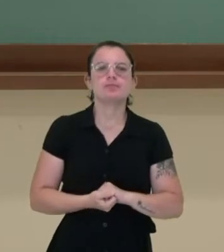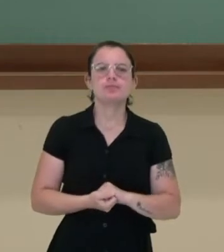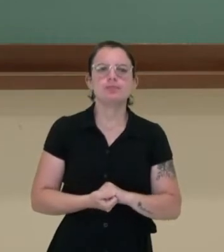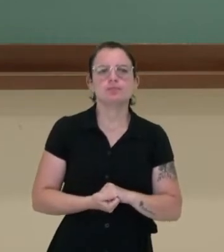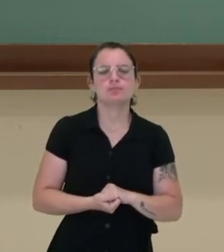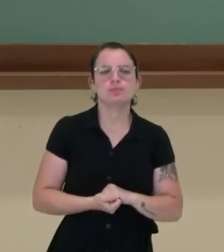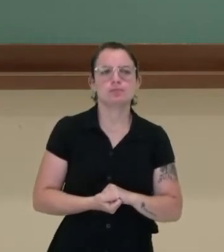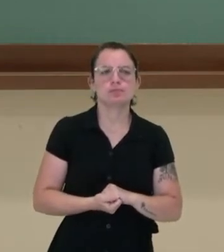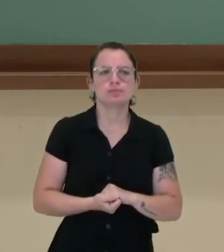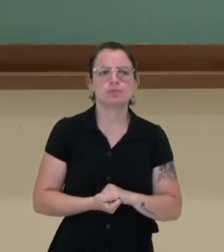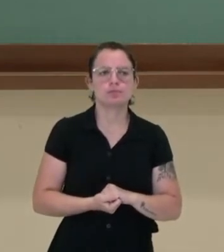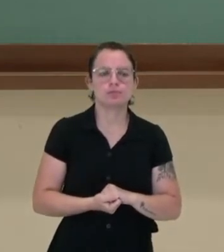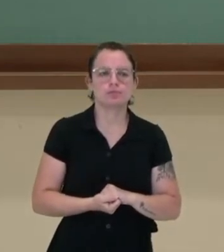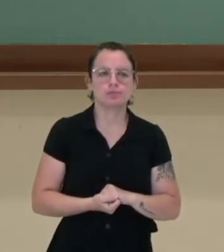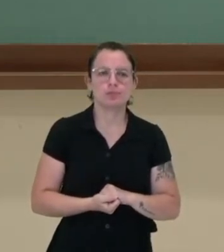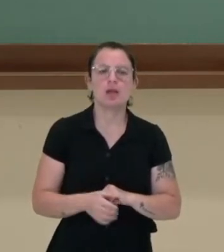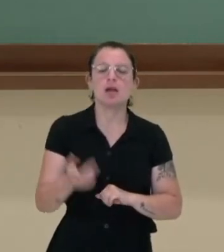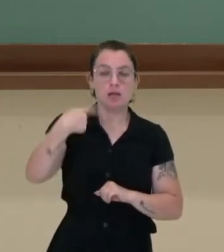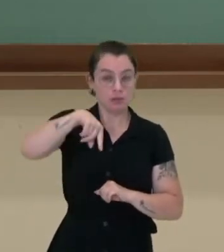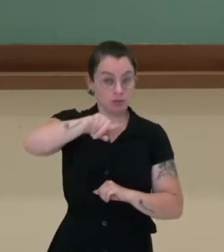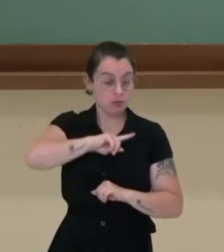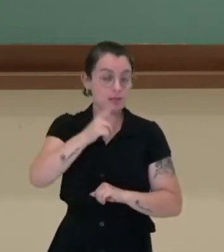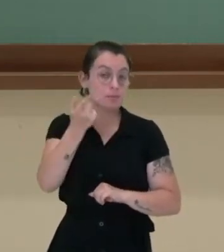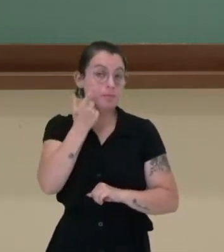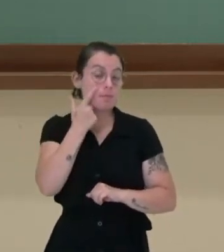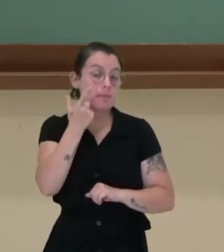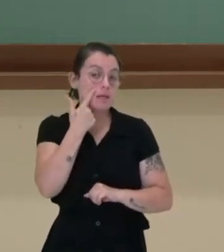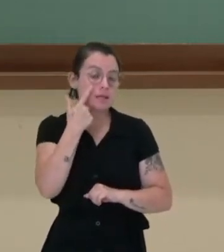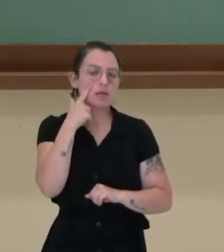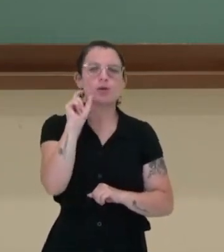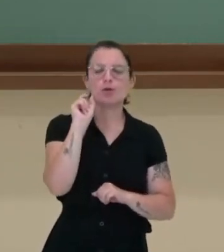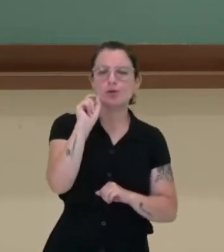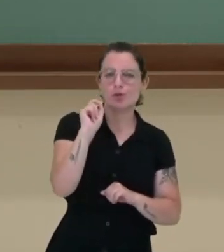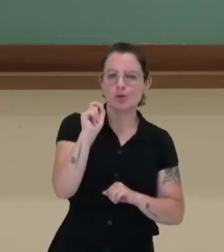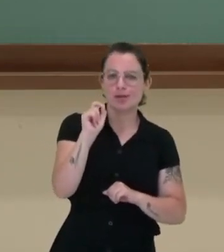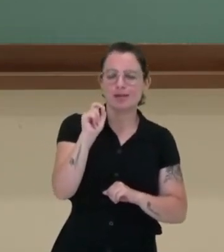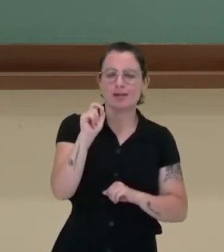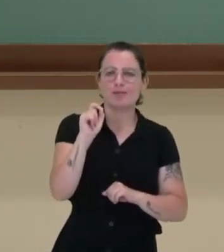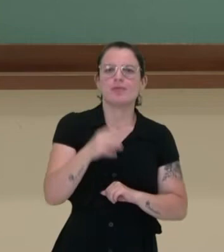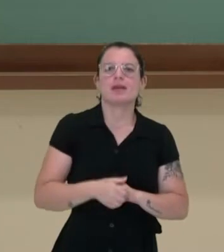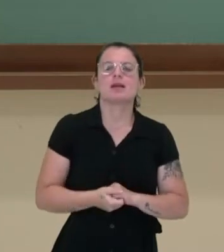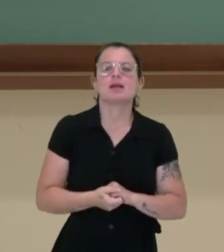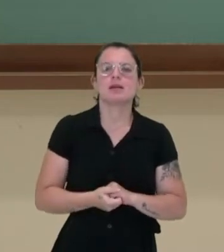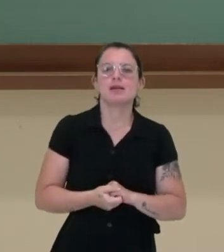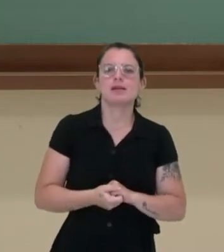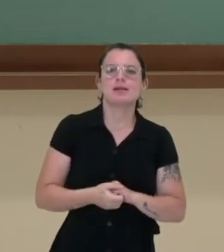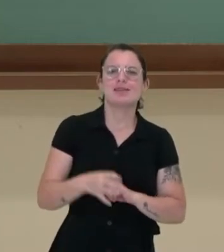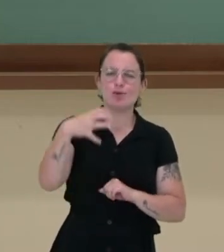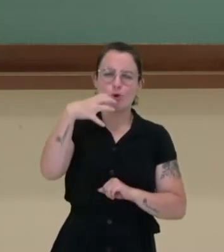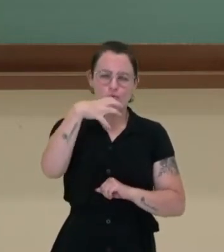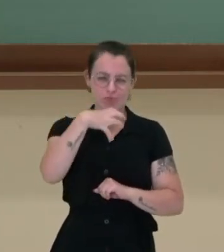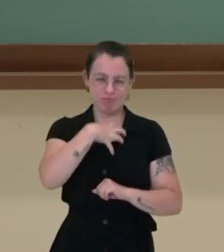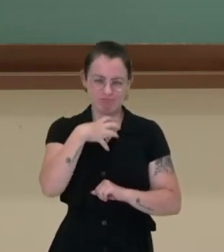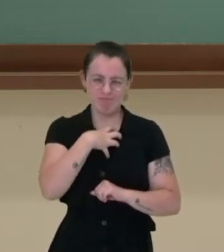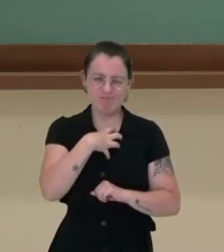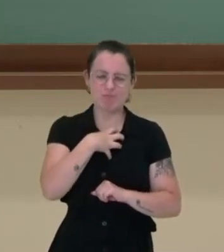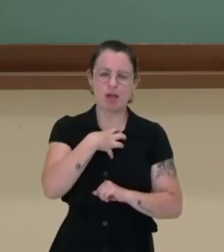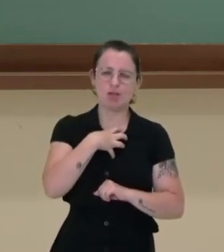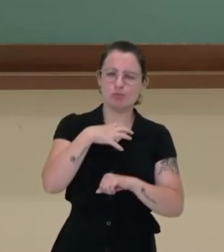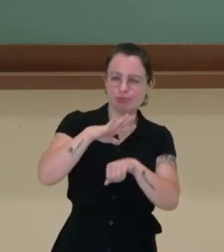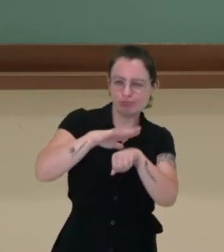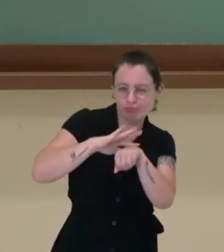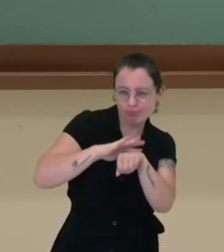que sintomas e transmissões são muito parecidos. Por isso que quando nós falamos